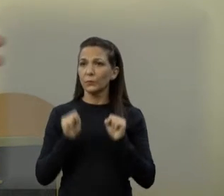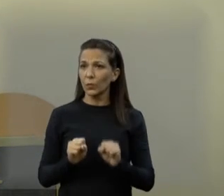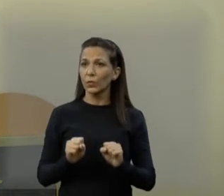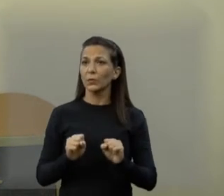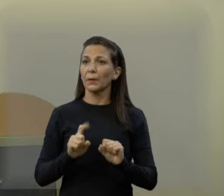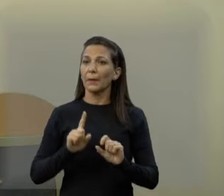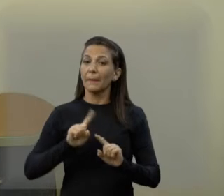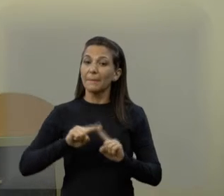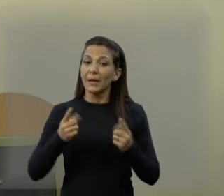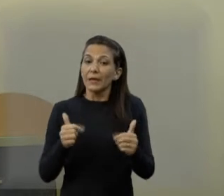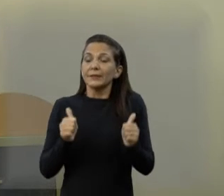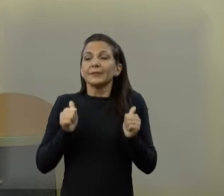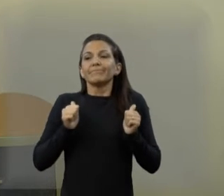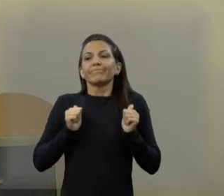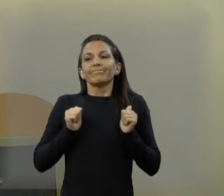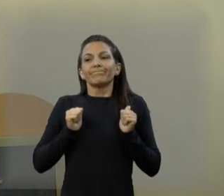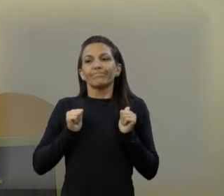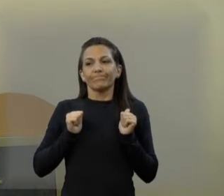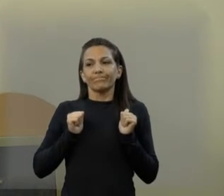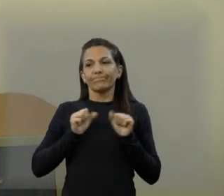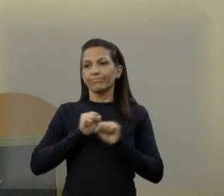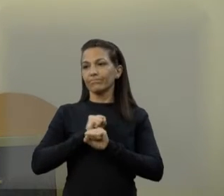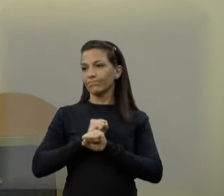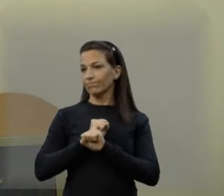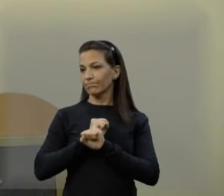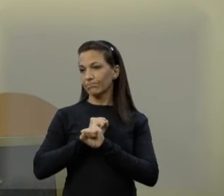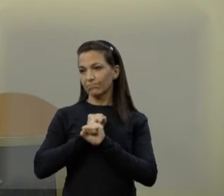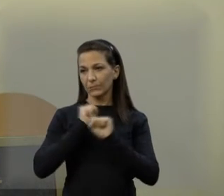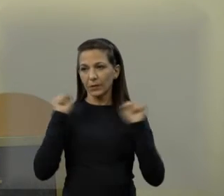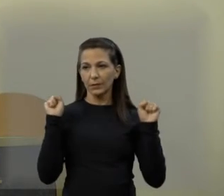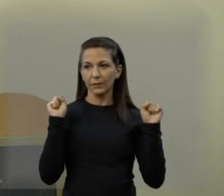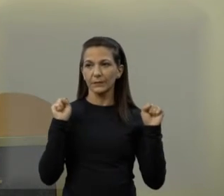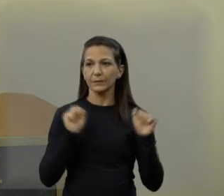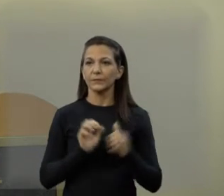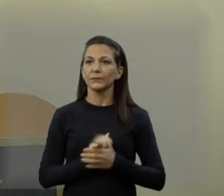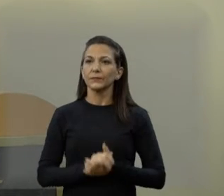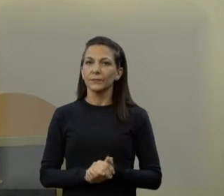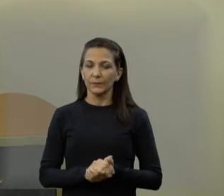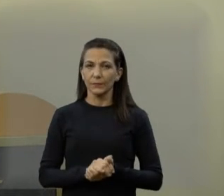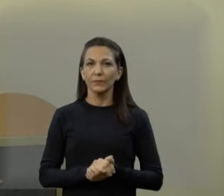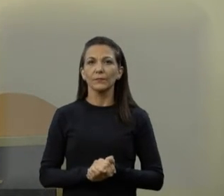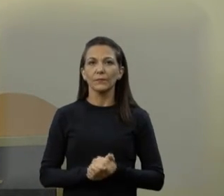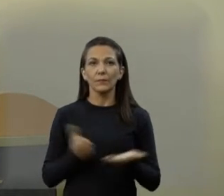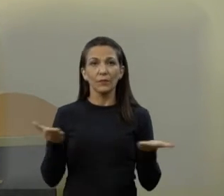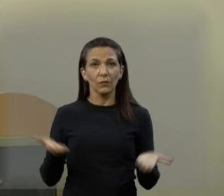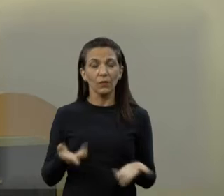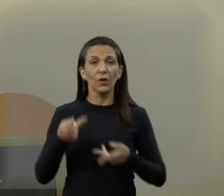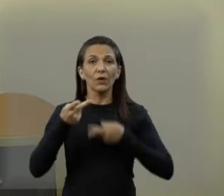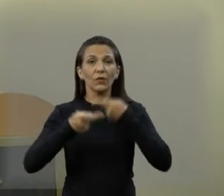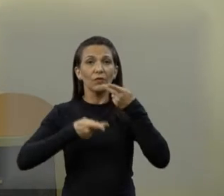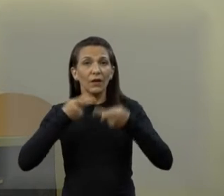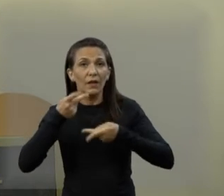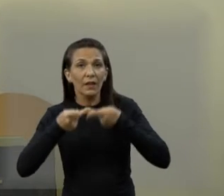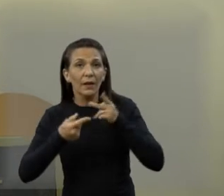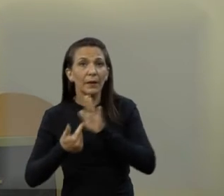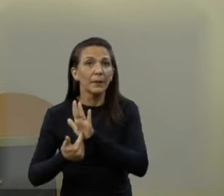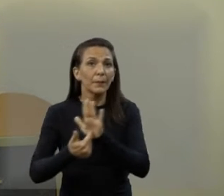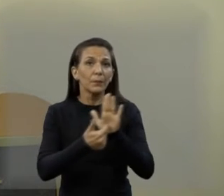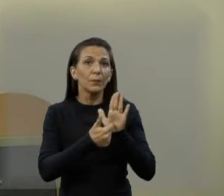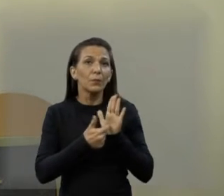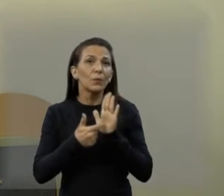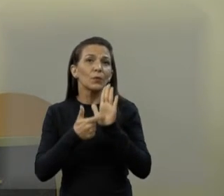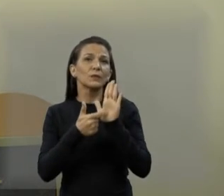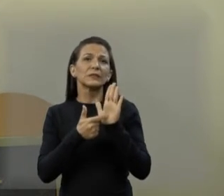se você não serviços agora Paulo a falar mostrar que